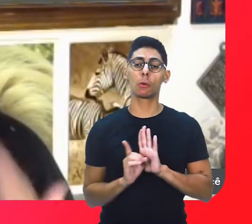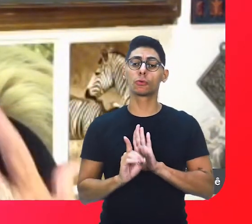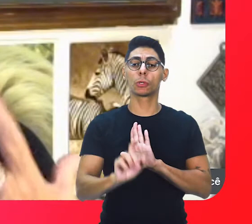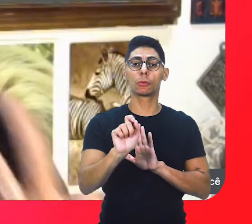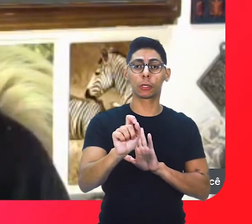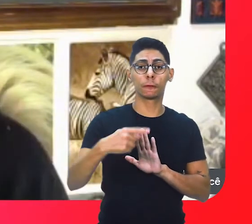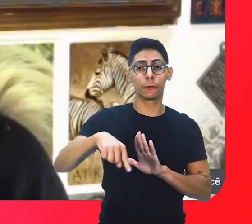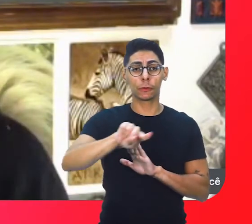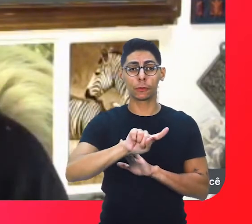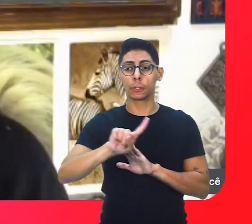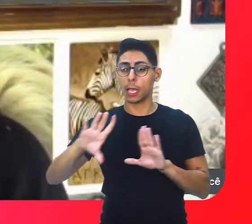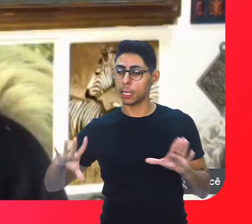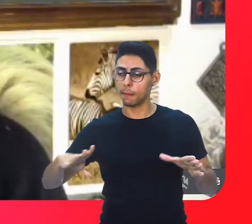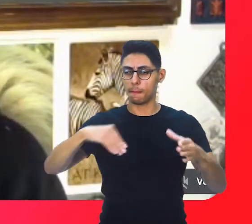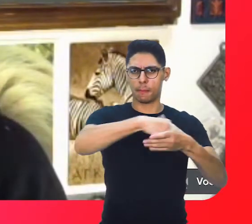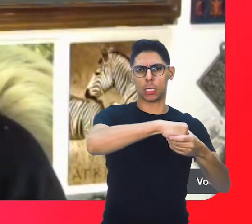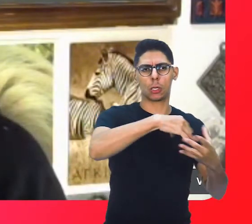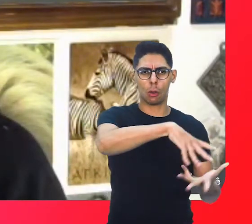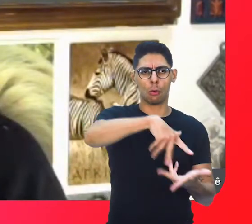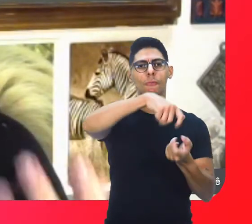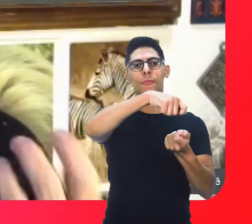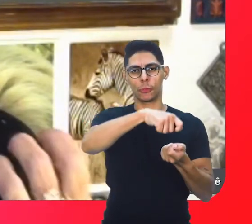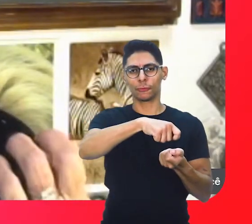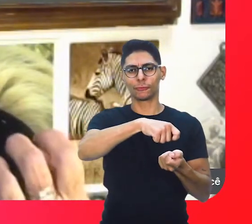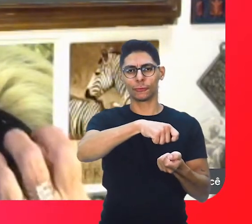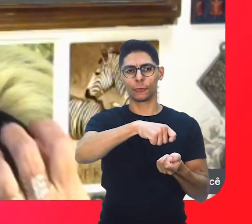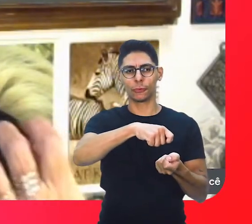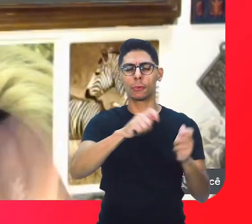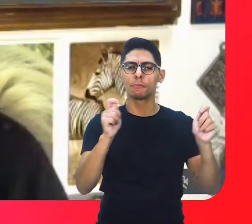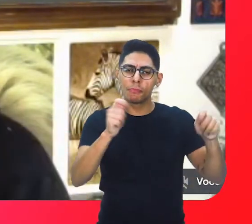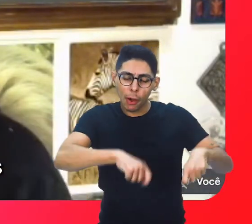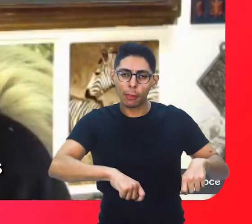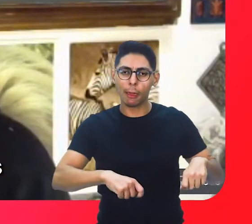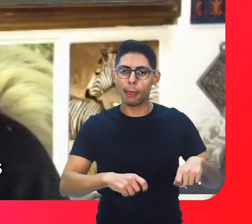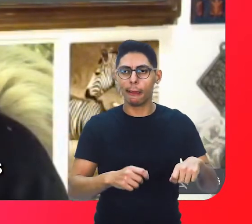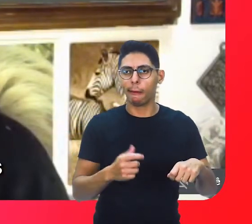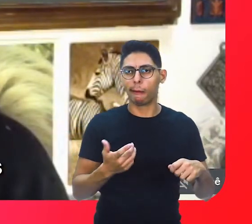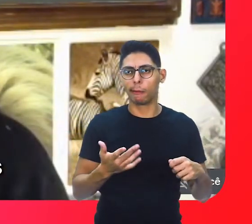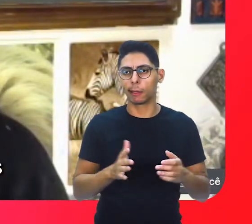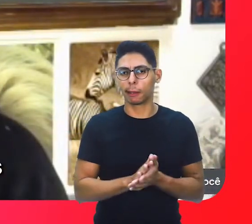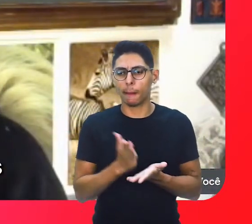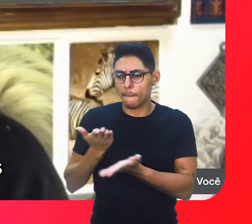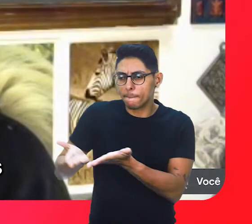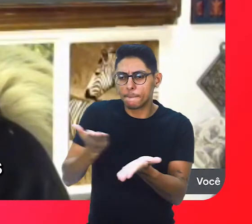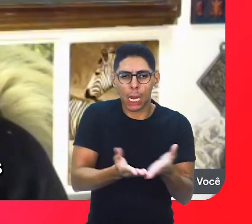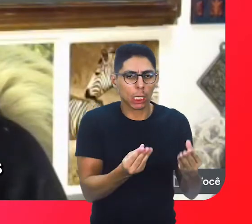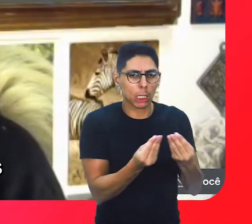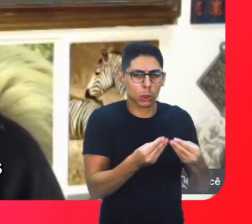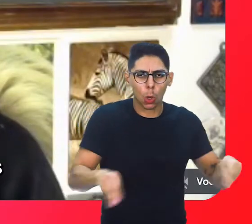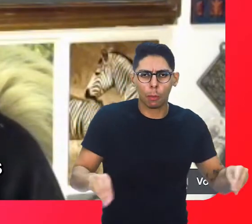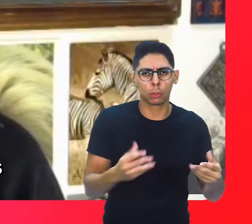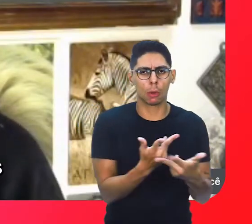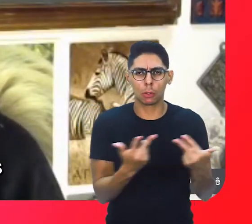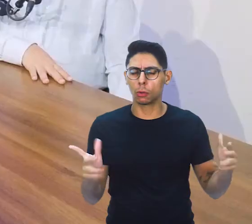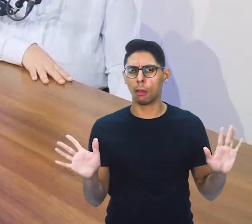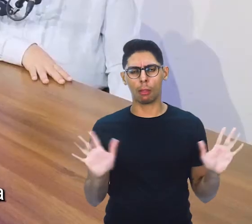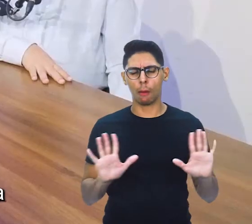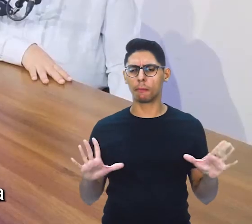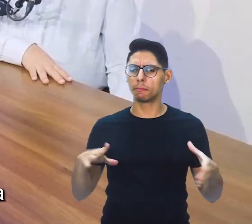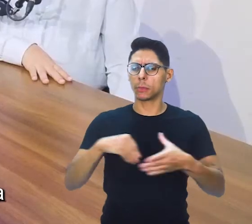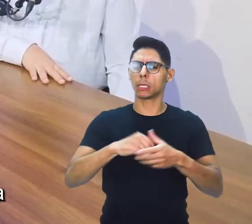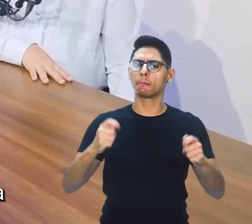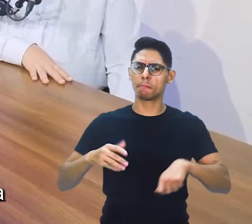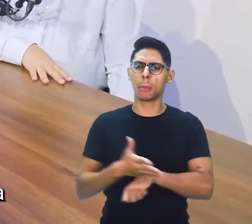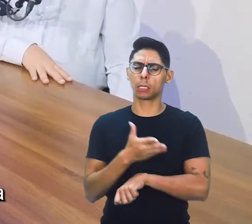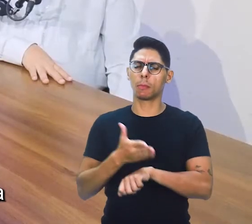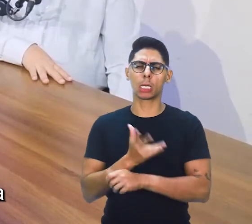sentir pertencendo ao mundo sem que ele te esconda nada, né, que está oferecendo para as outras pessoas.